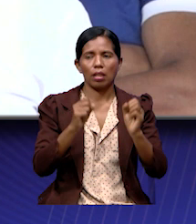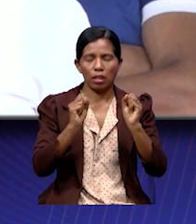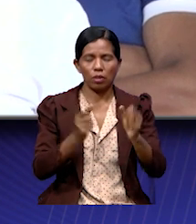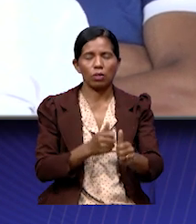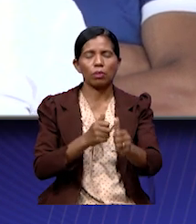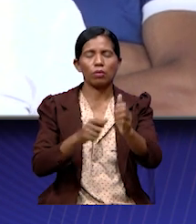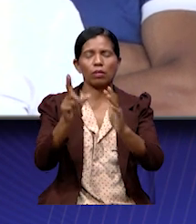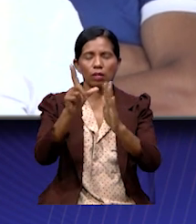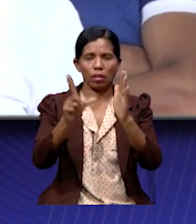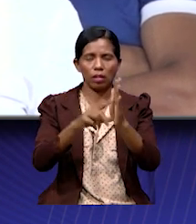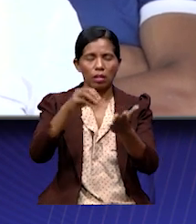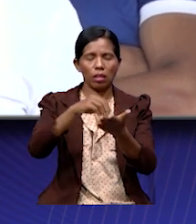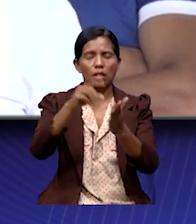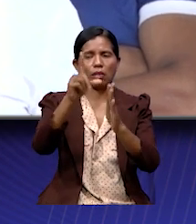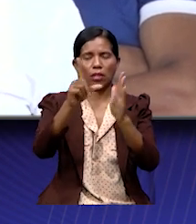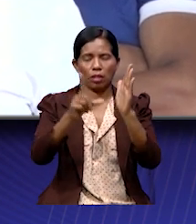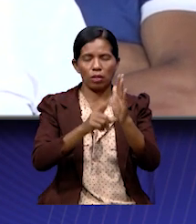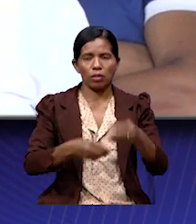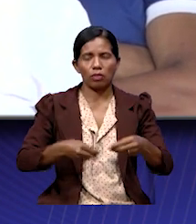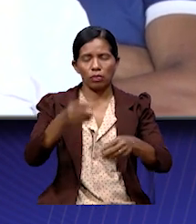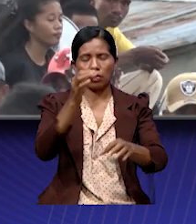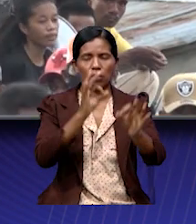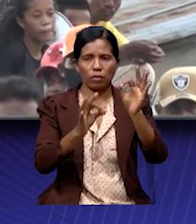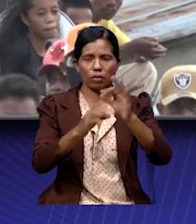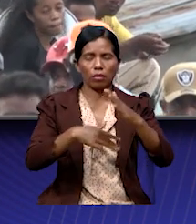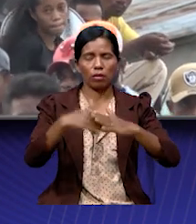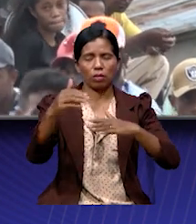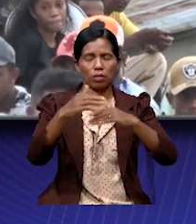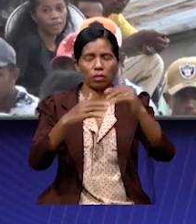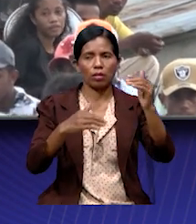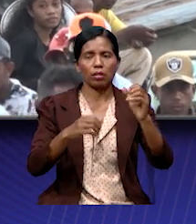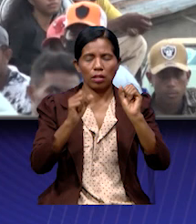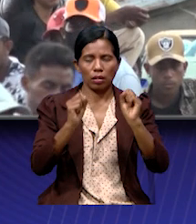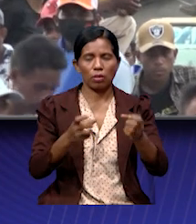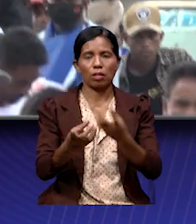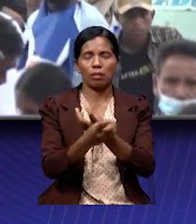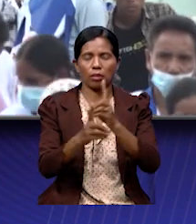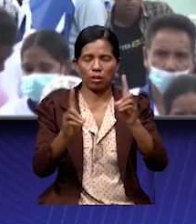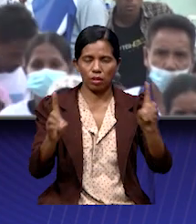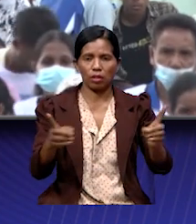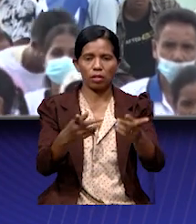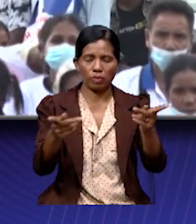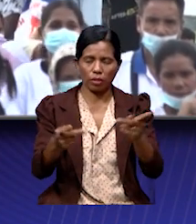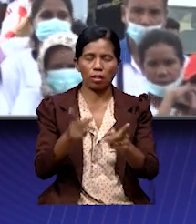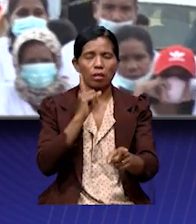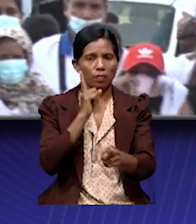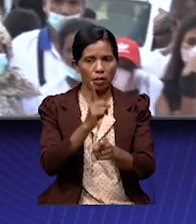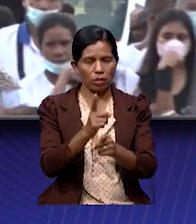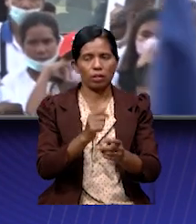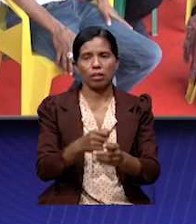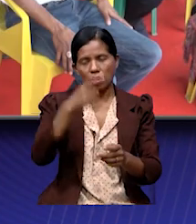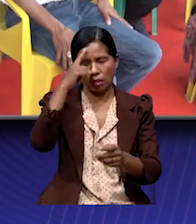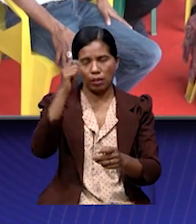no hatur konstituisaun hode garante konstrusaun republika ho demokratiku ia fatin los. Tambane